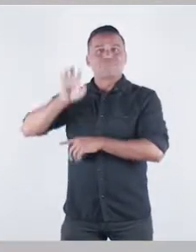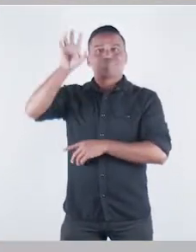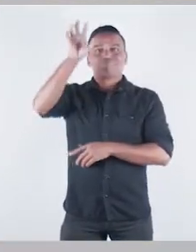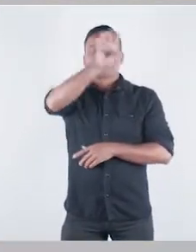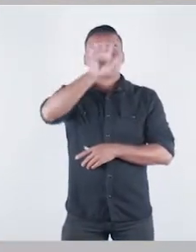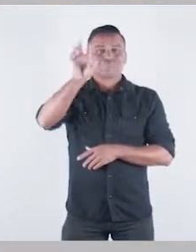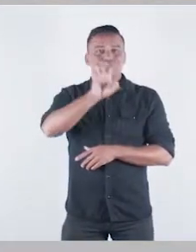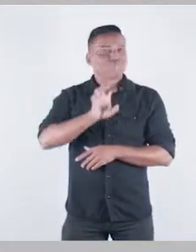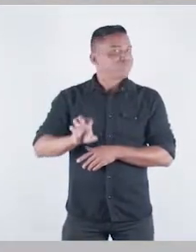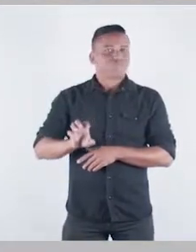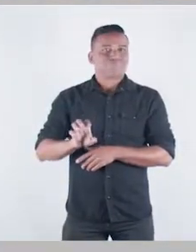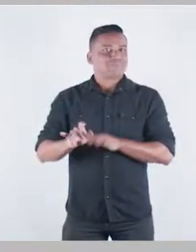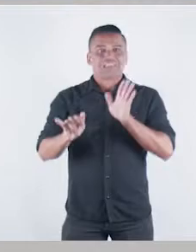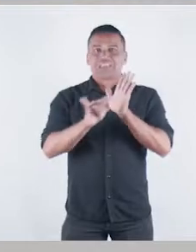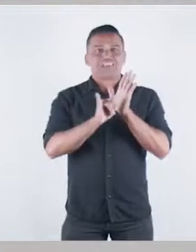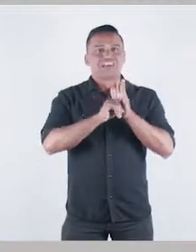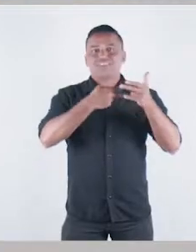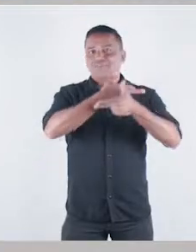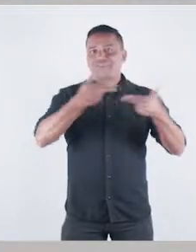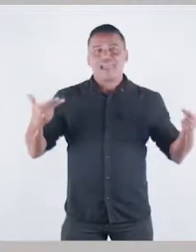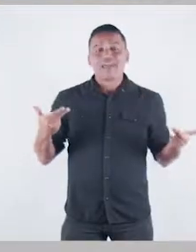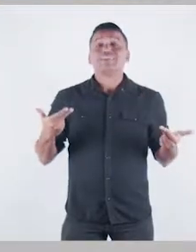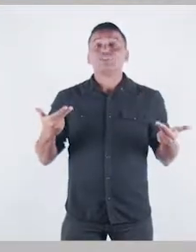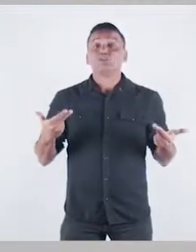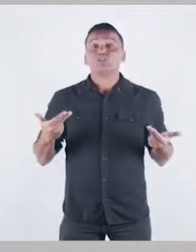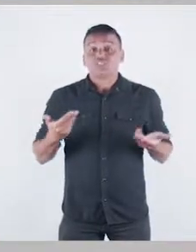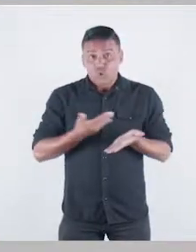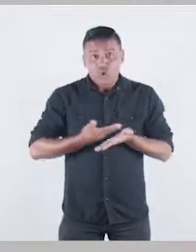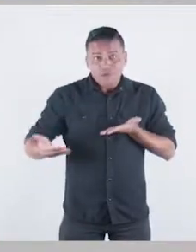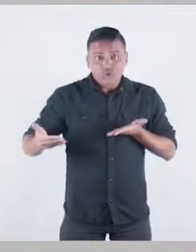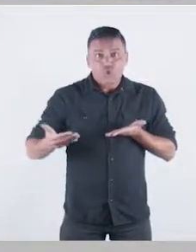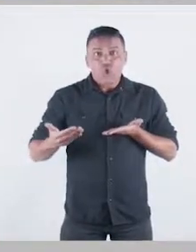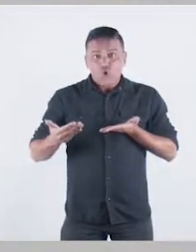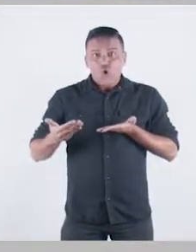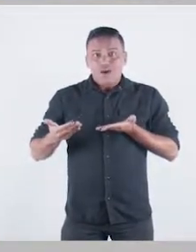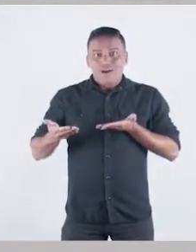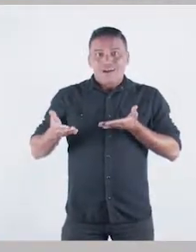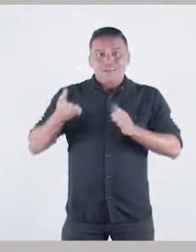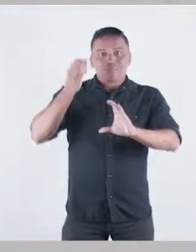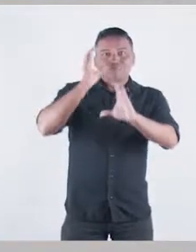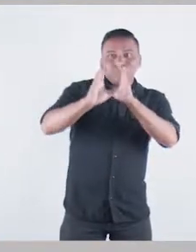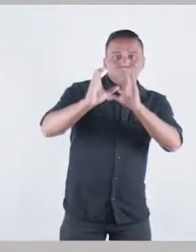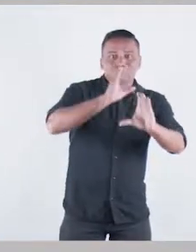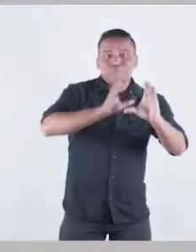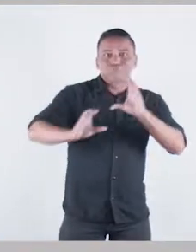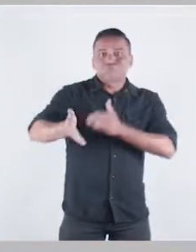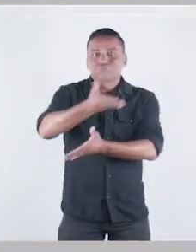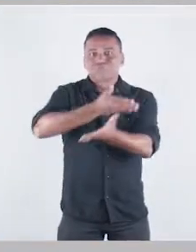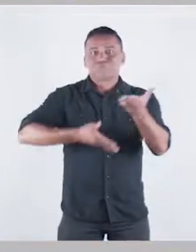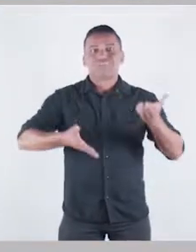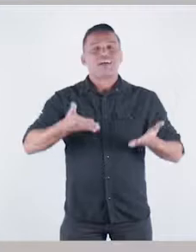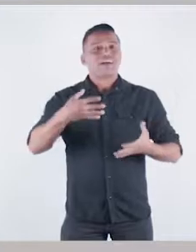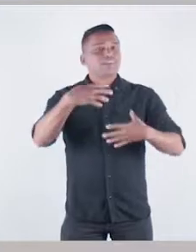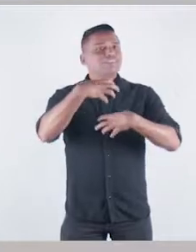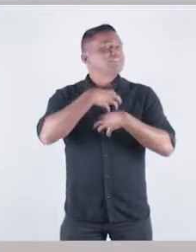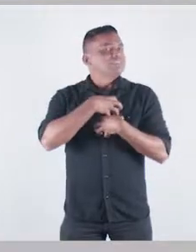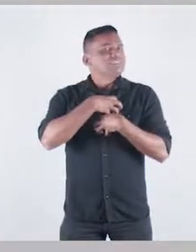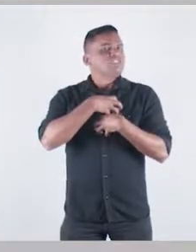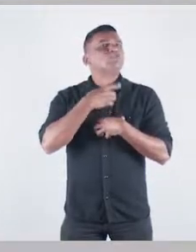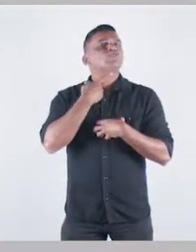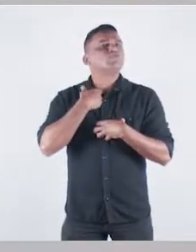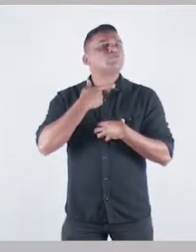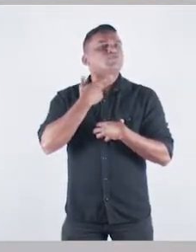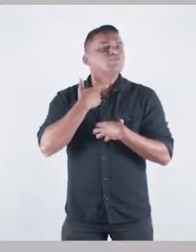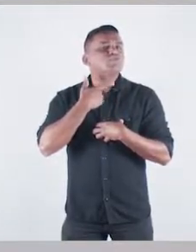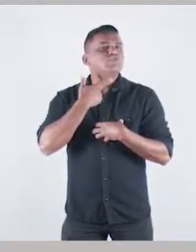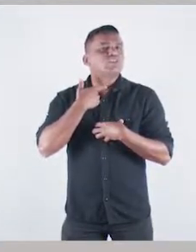estilos, e nós começamos a nos falar nesse período e sentimos a necessidade, porque a